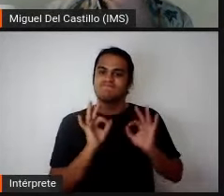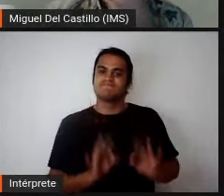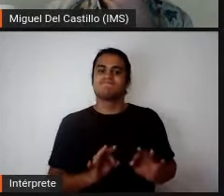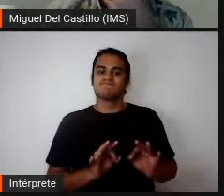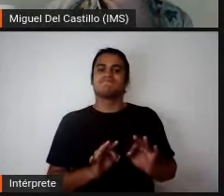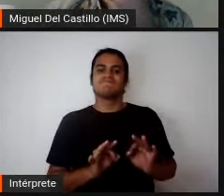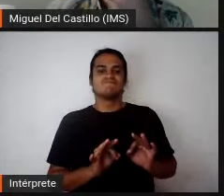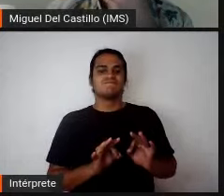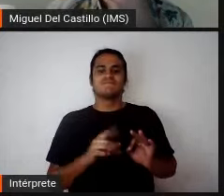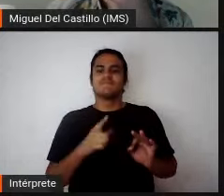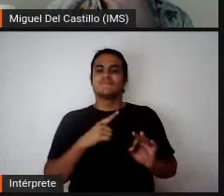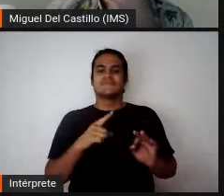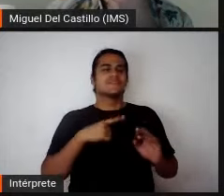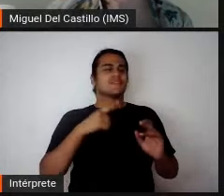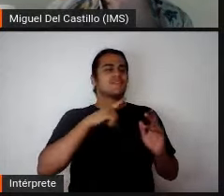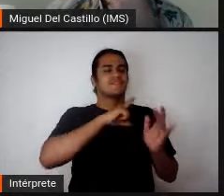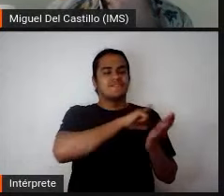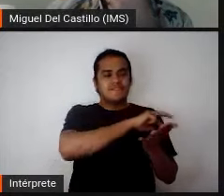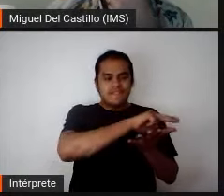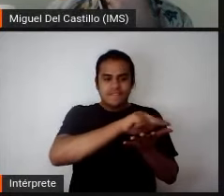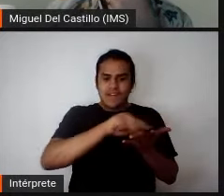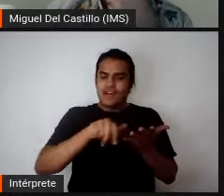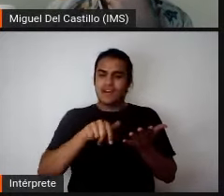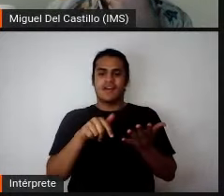de várias